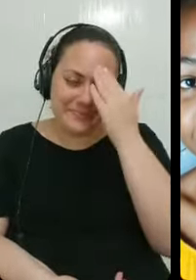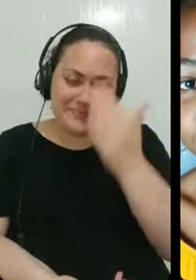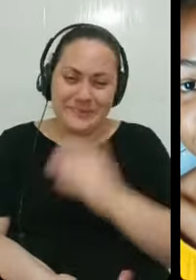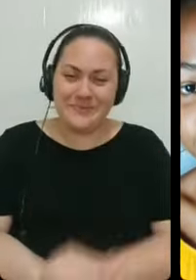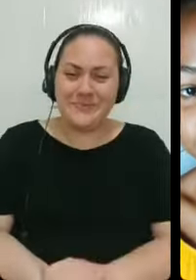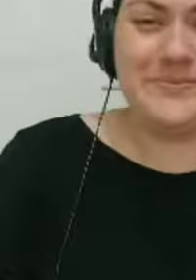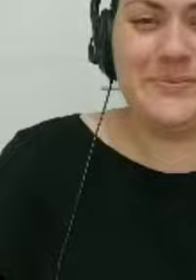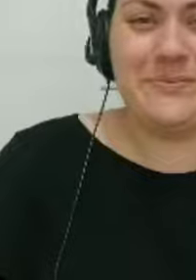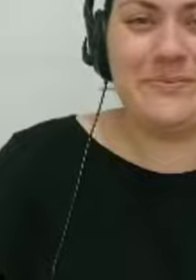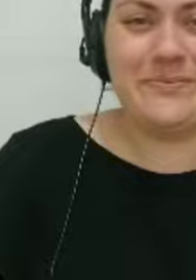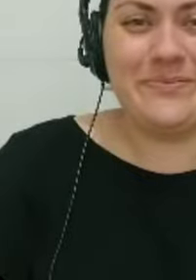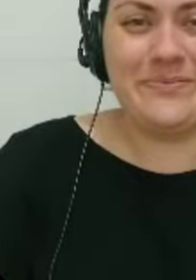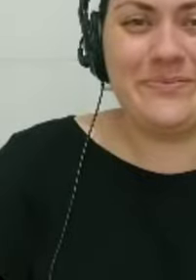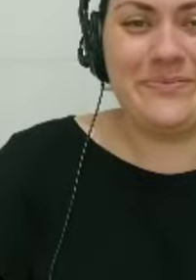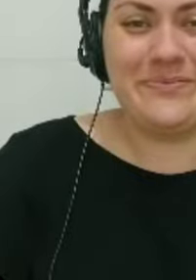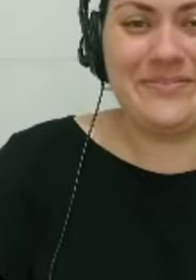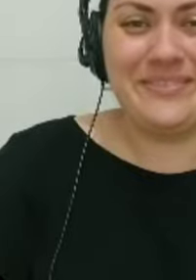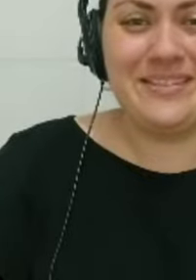Obrigada. Opa.